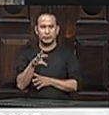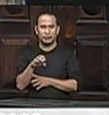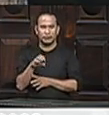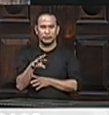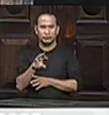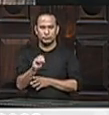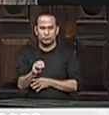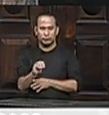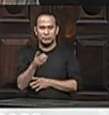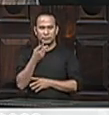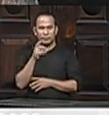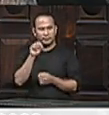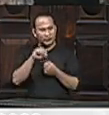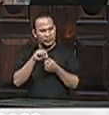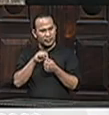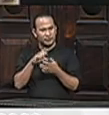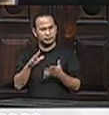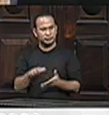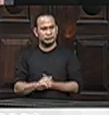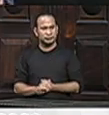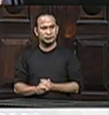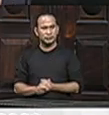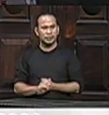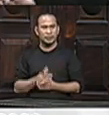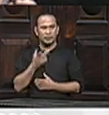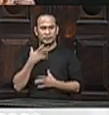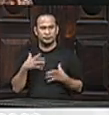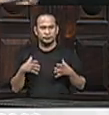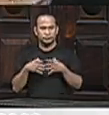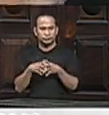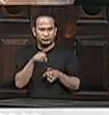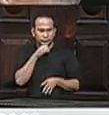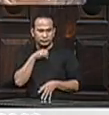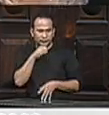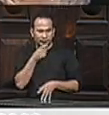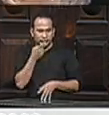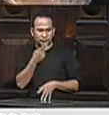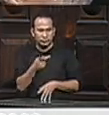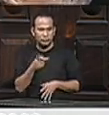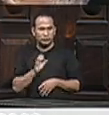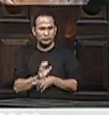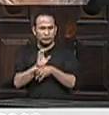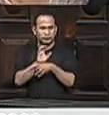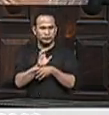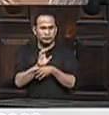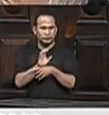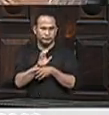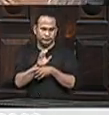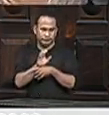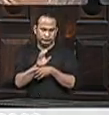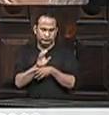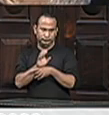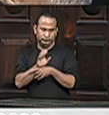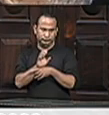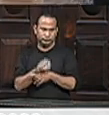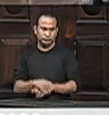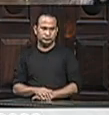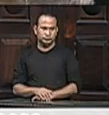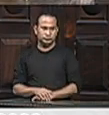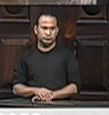têm assento no Conselho. Ele quer suprimir toda essa discriminação para assegurar a prerrogativa de fazer a